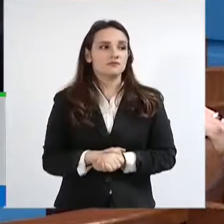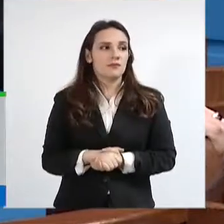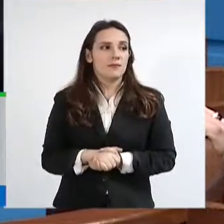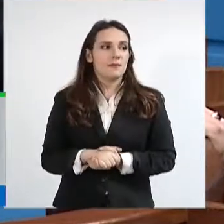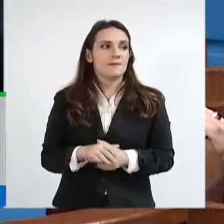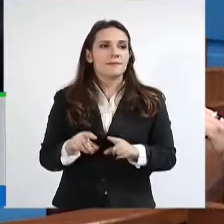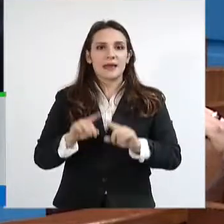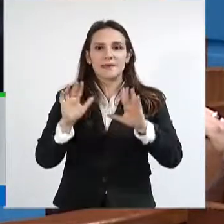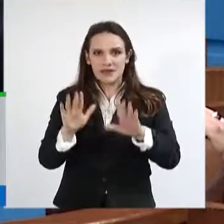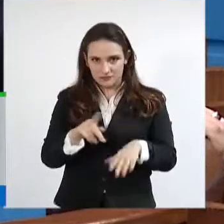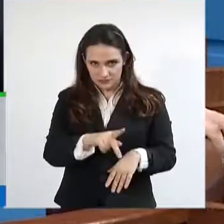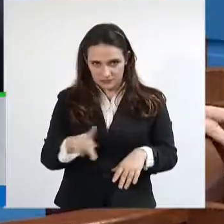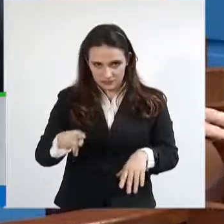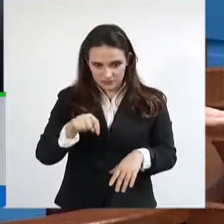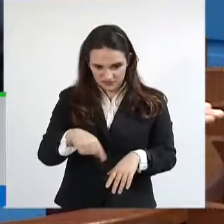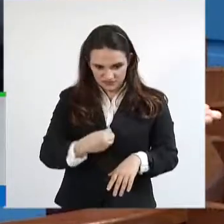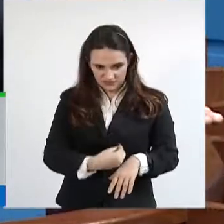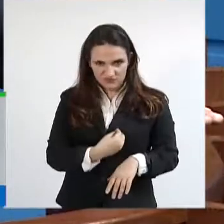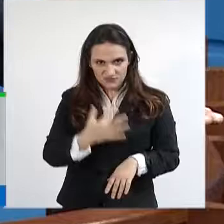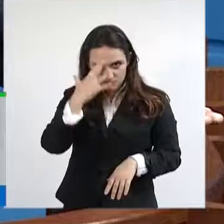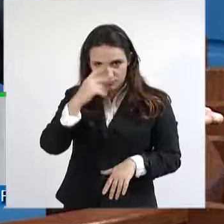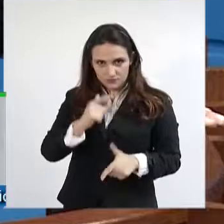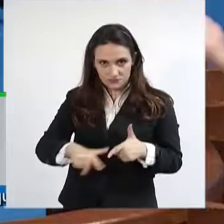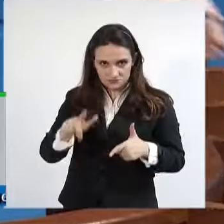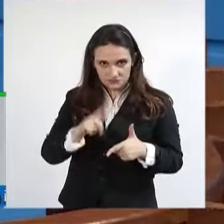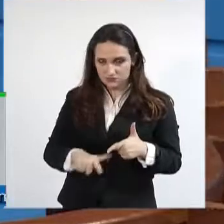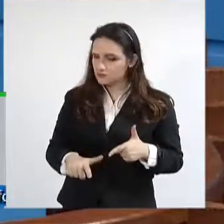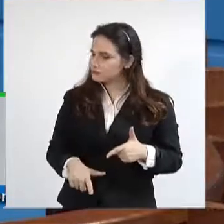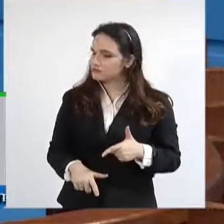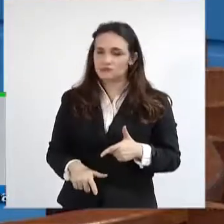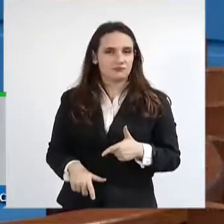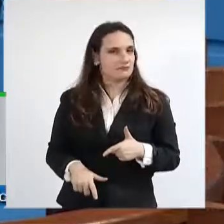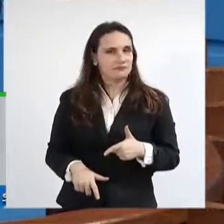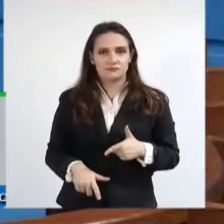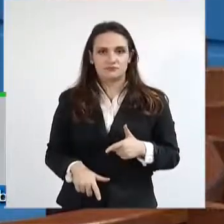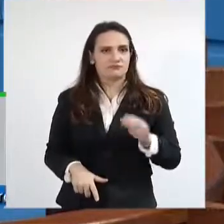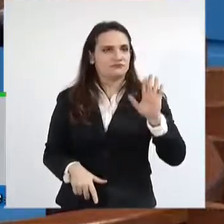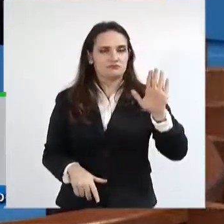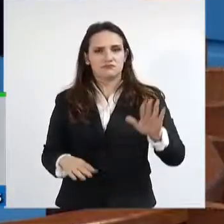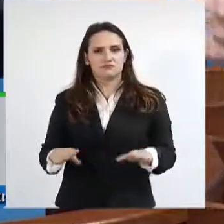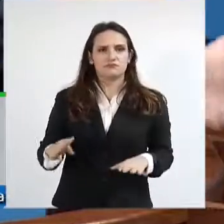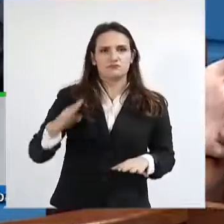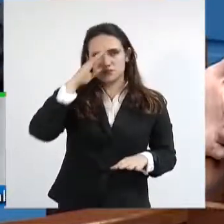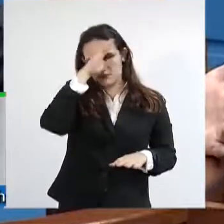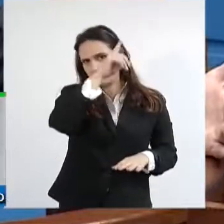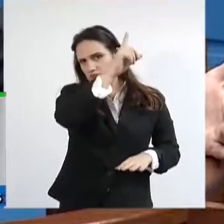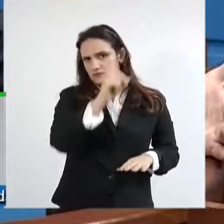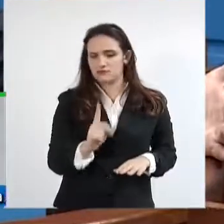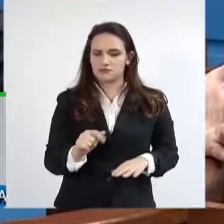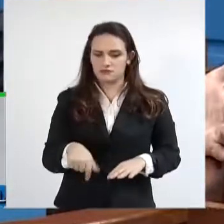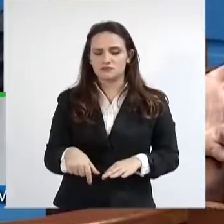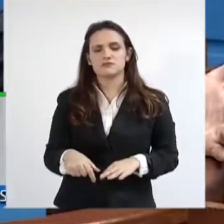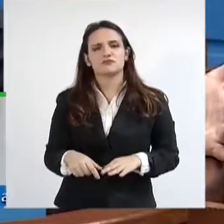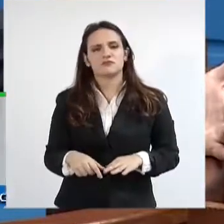Mas, ao invés do presidente da República dizer, considero manifestações